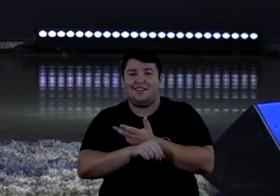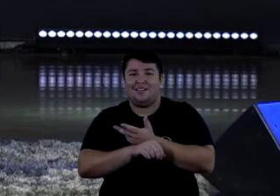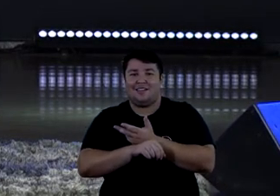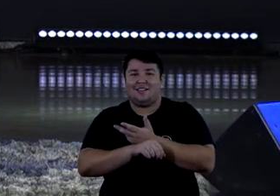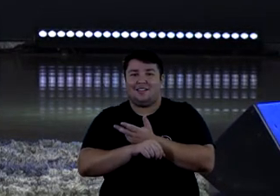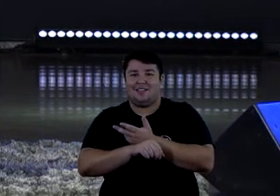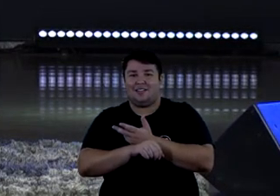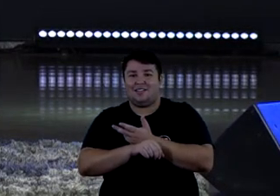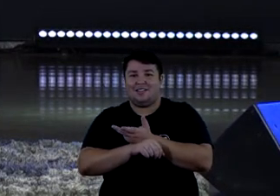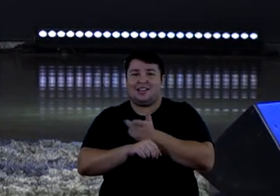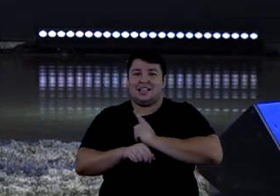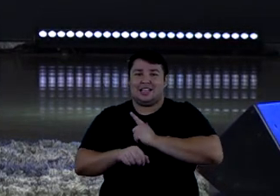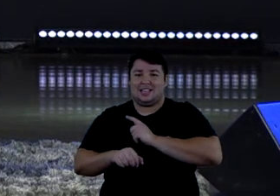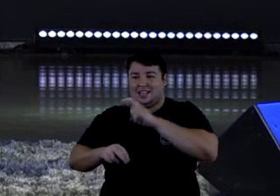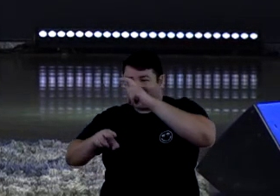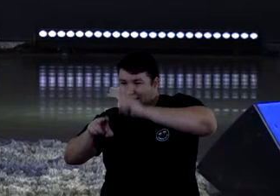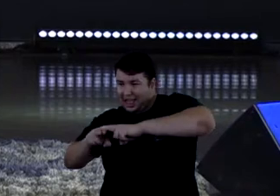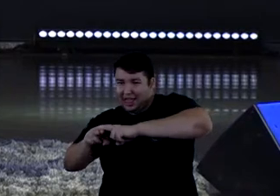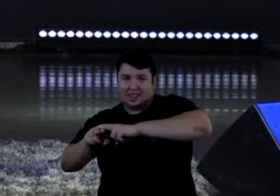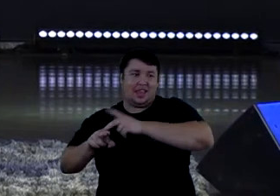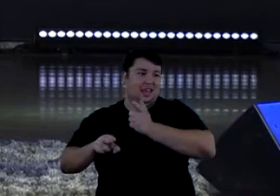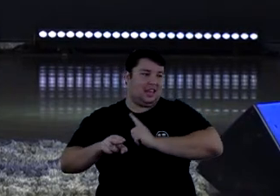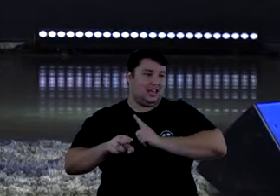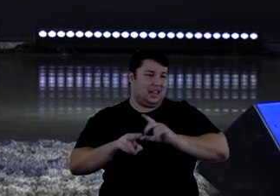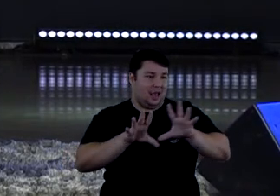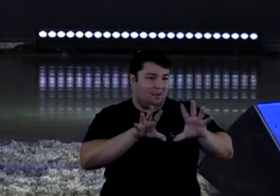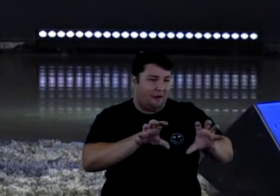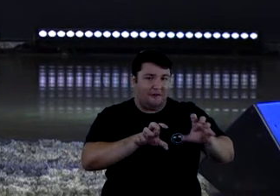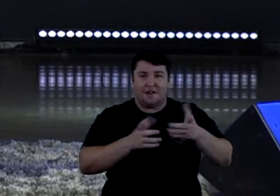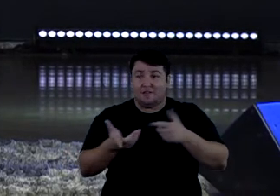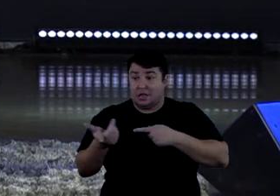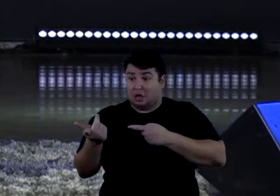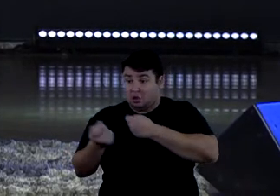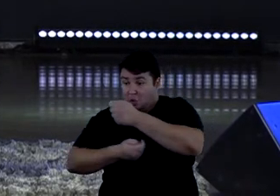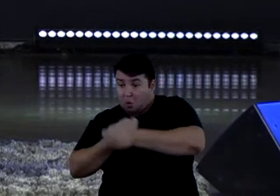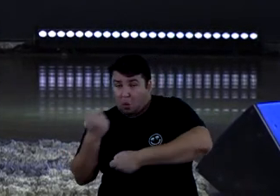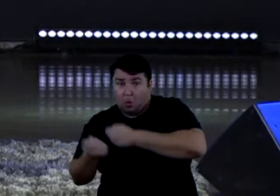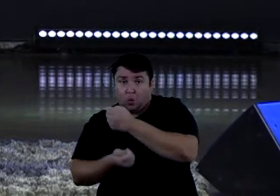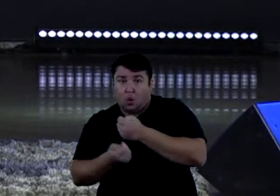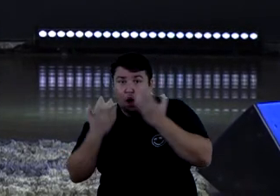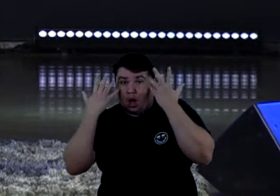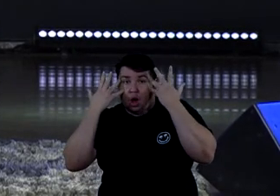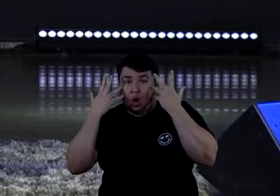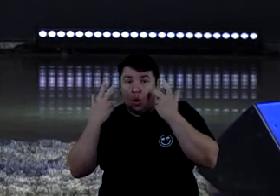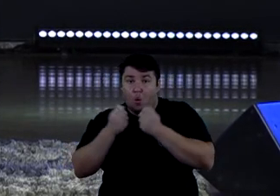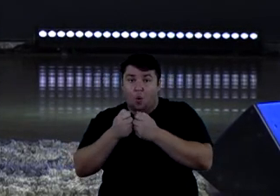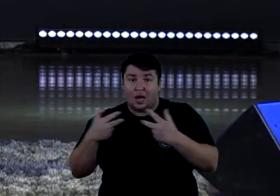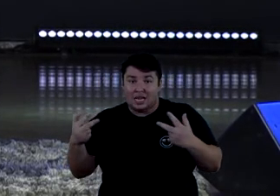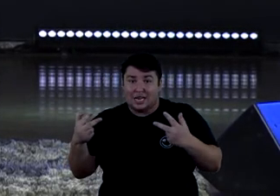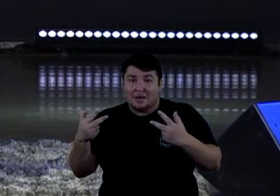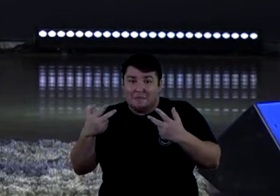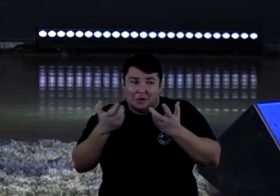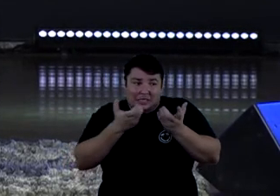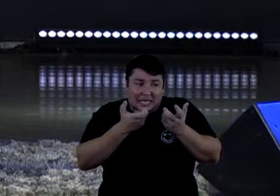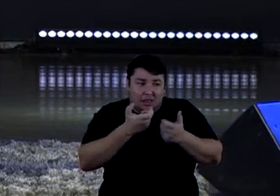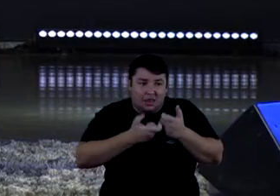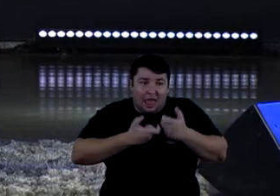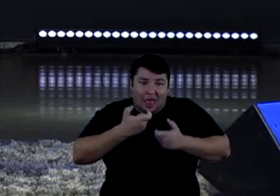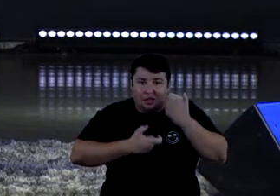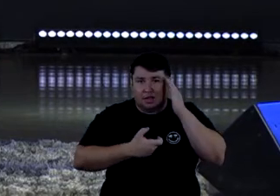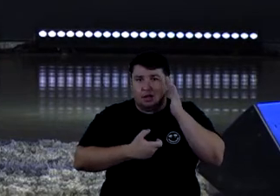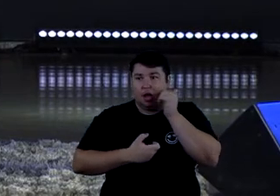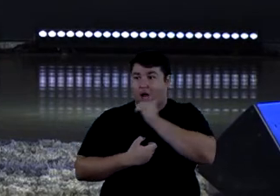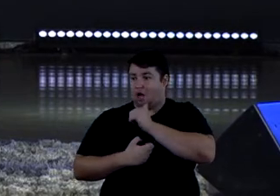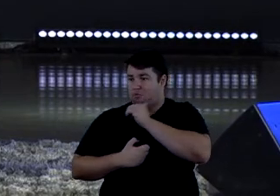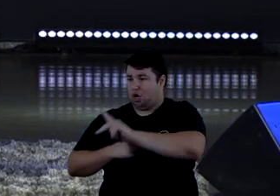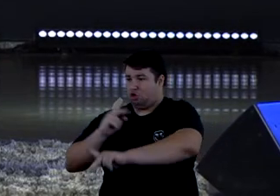Pegando o pé da cadeira, almofada. Você não controla um animal no cio. Mas o profeta Jeremias diz, as mulheres